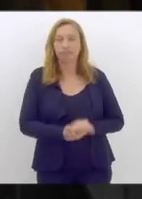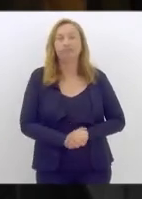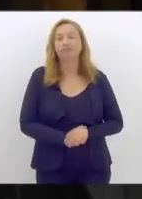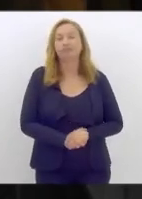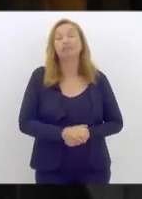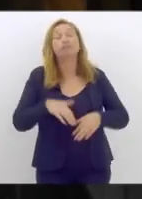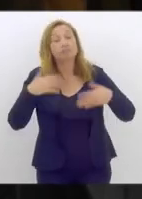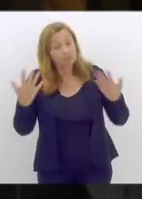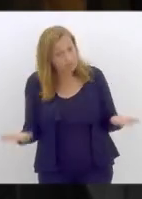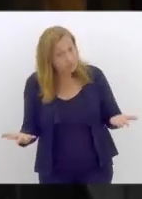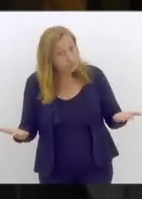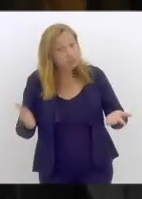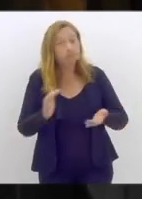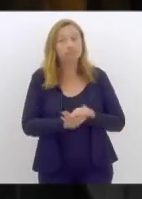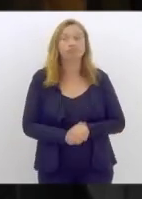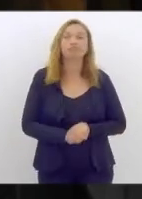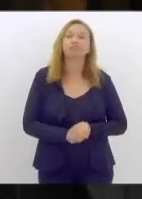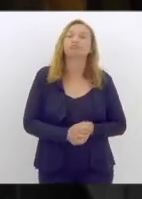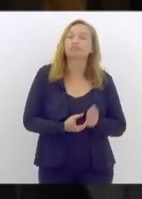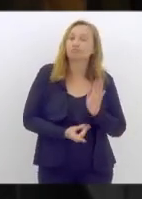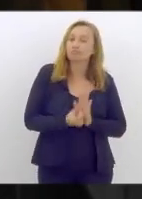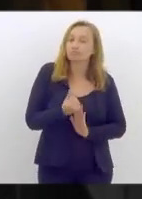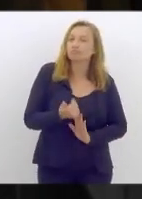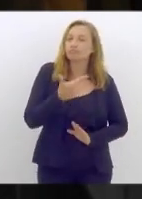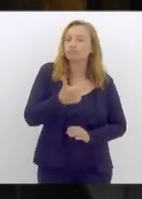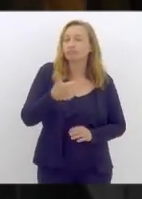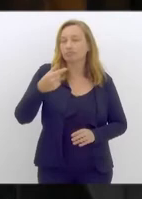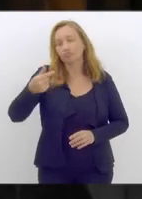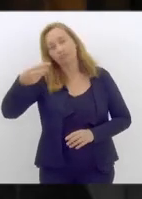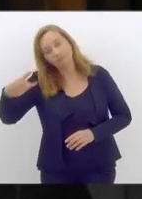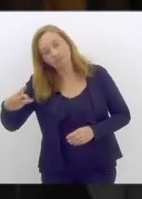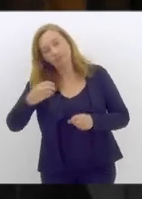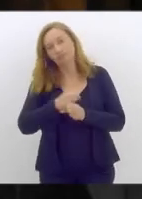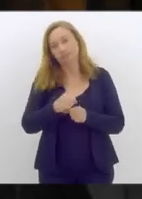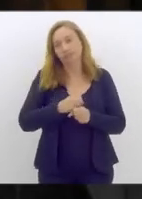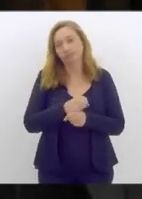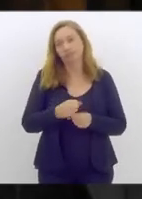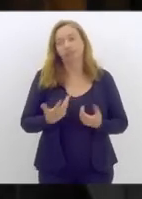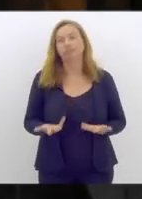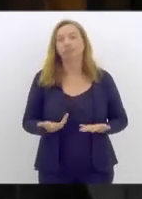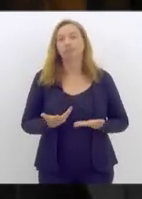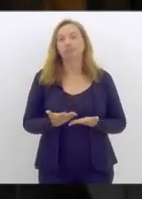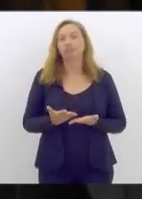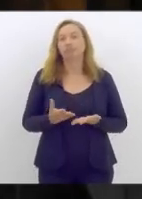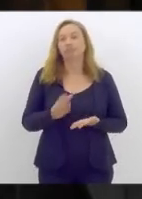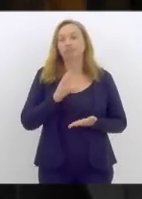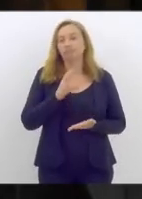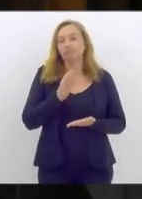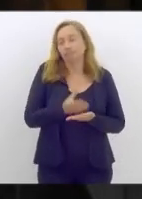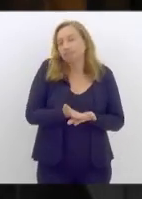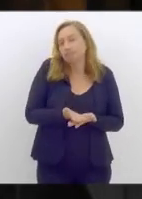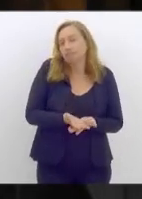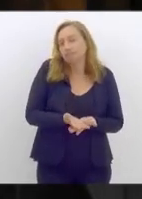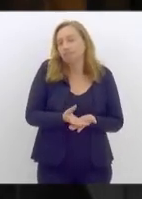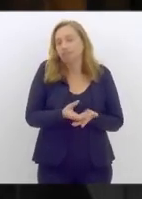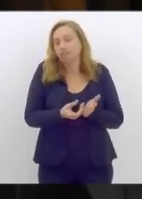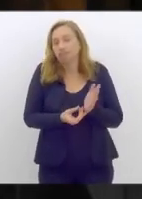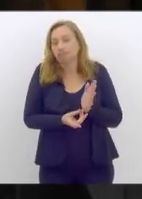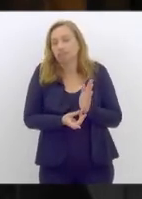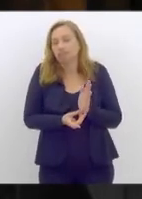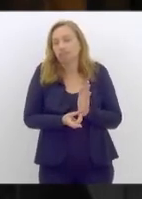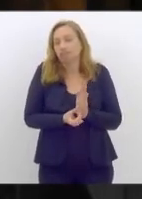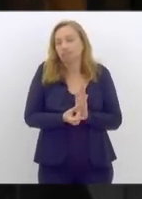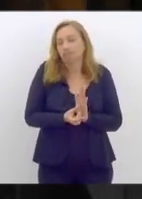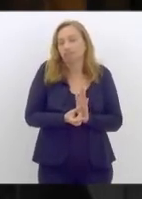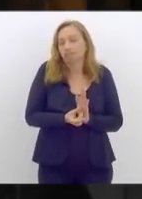então este orçamento de 23 que em tese a receita e a despesa estão